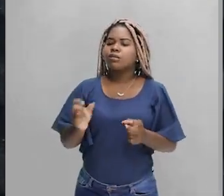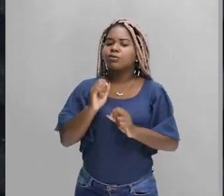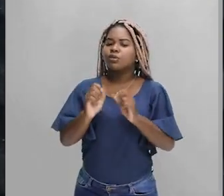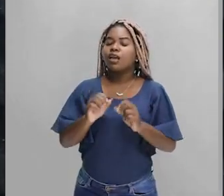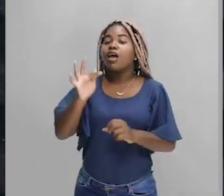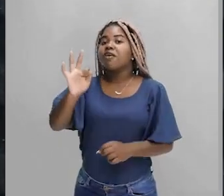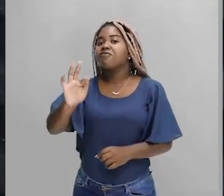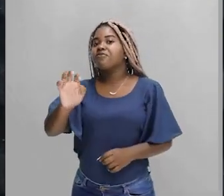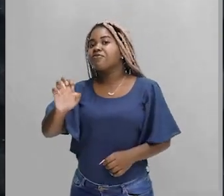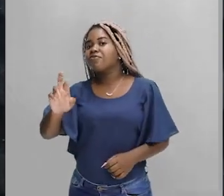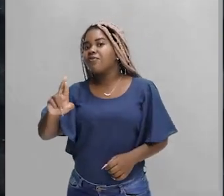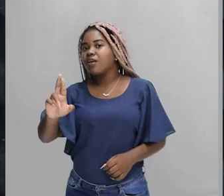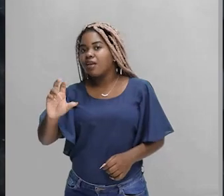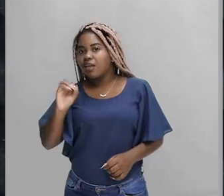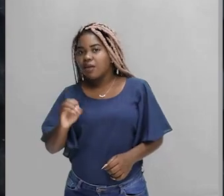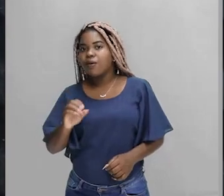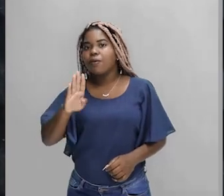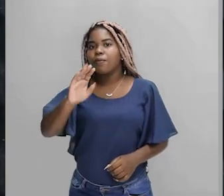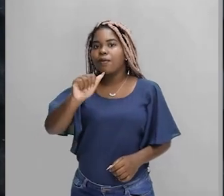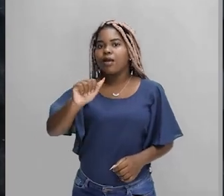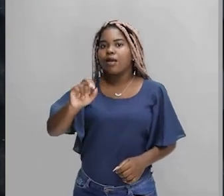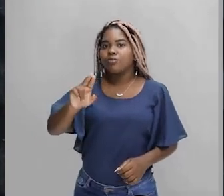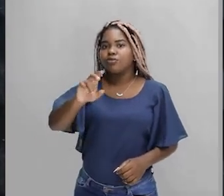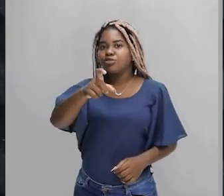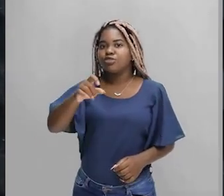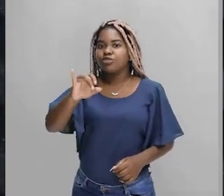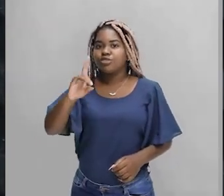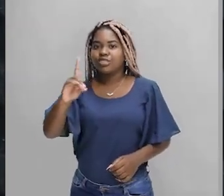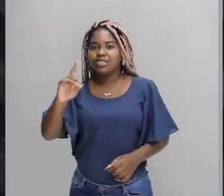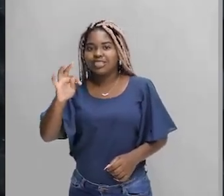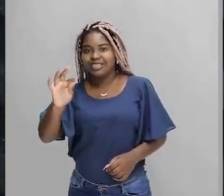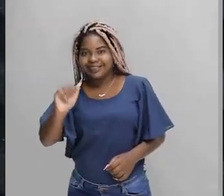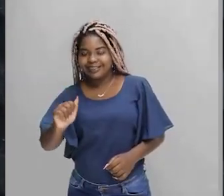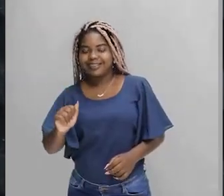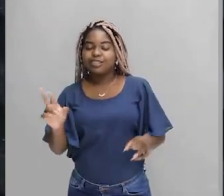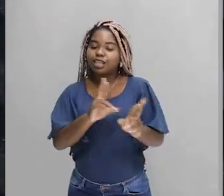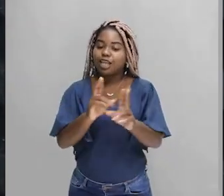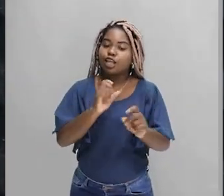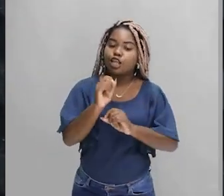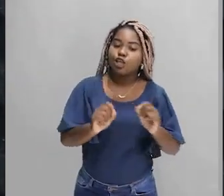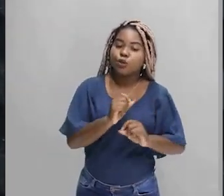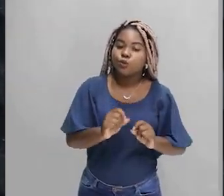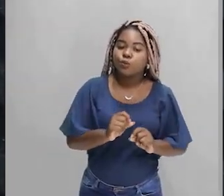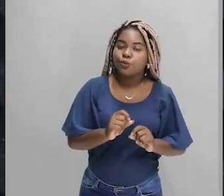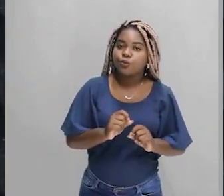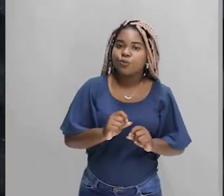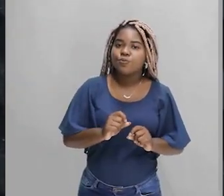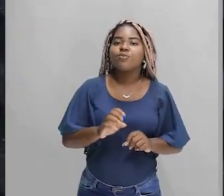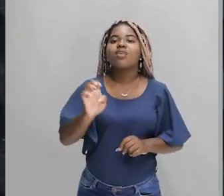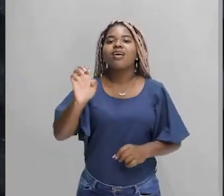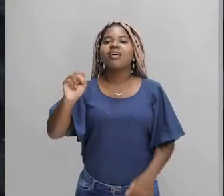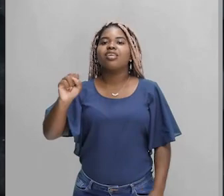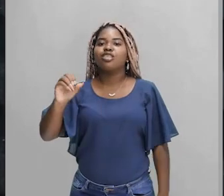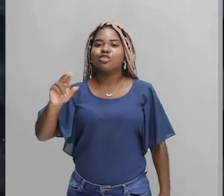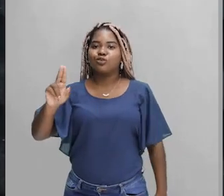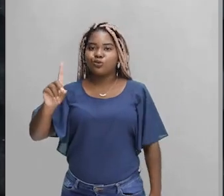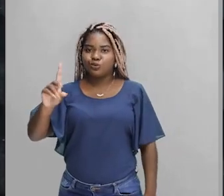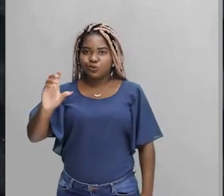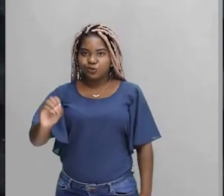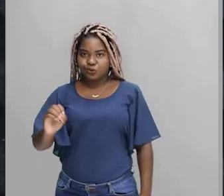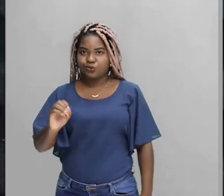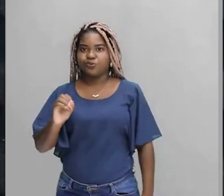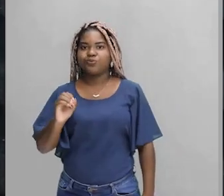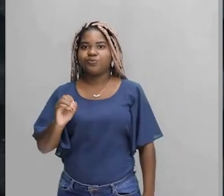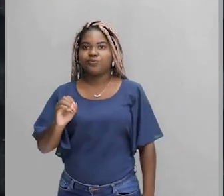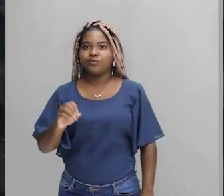bauxita, mineral metálico. Se é mineral metálico, está relacionado ao quê? Está relacionado a escudo